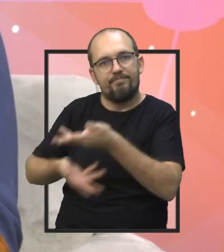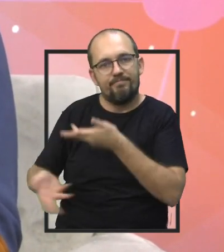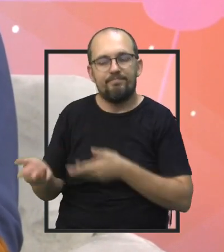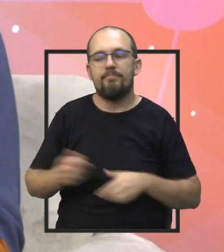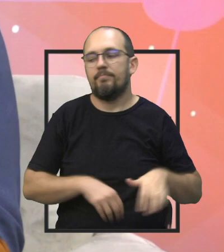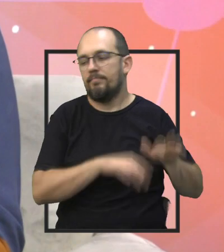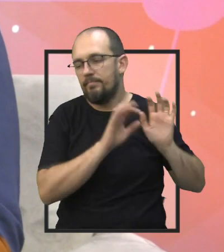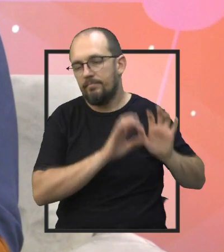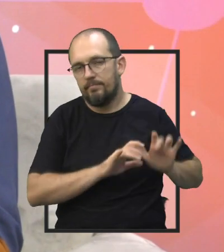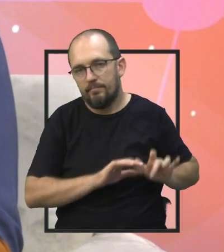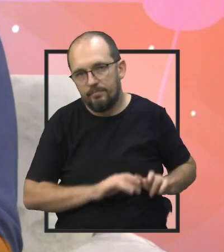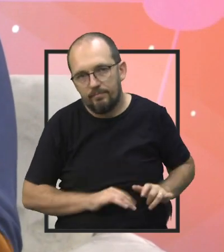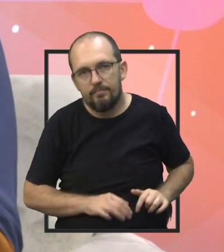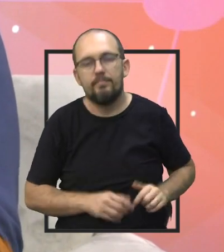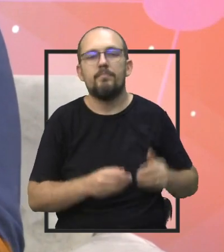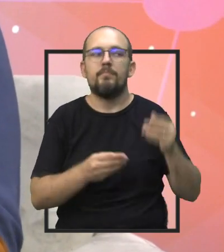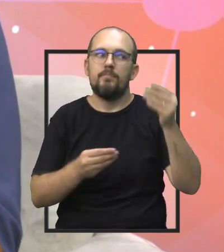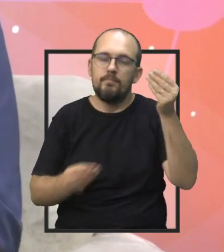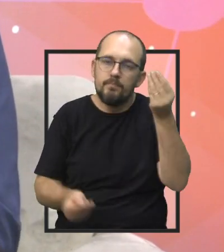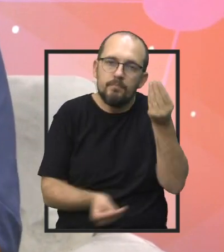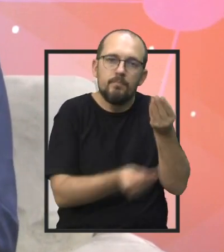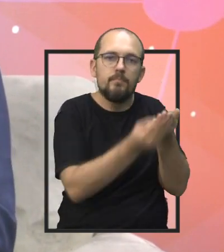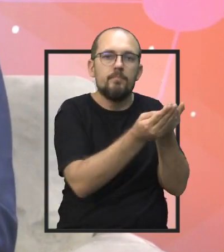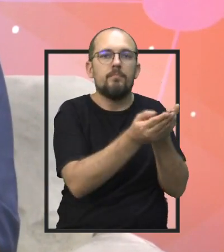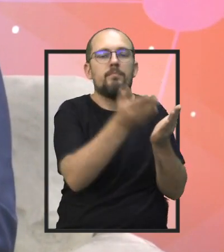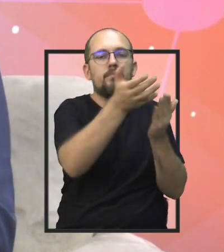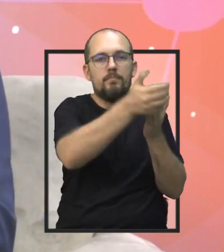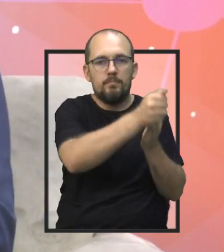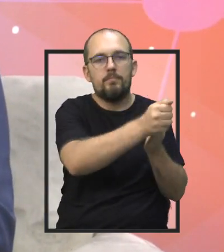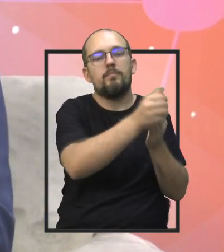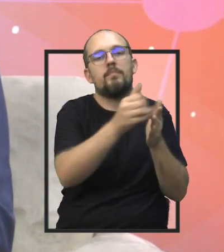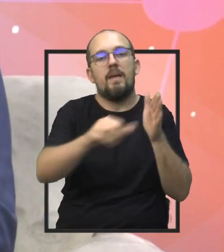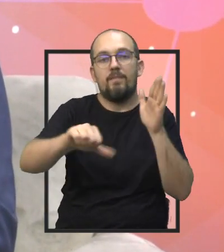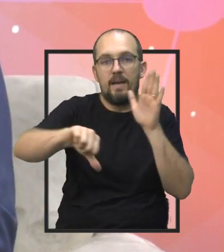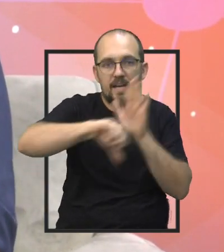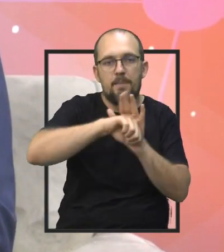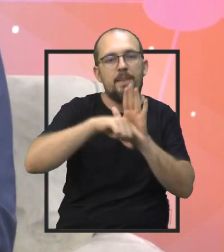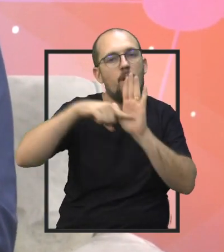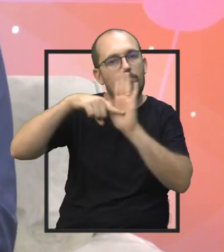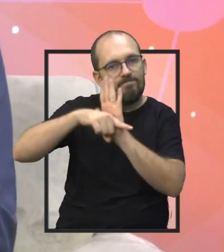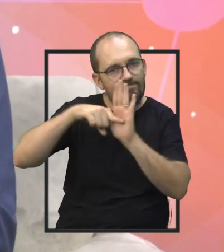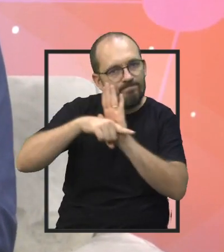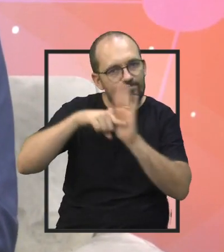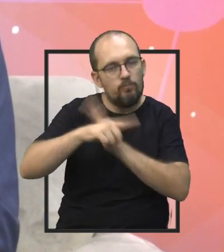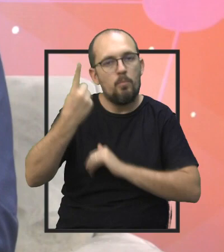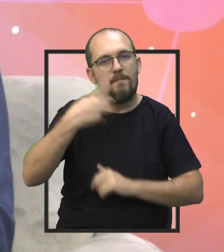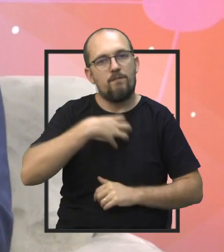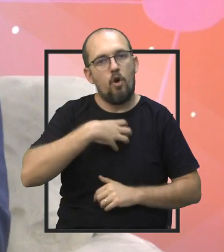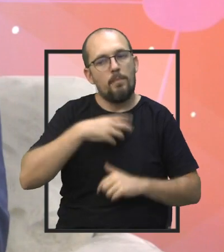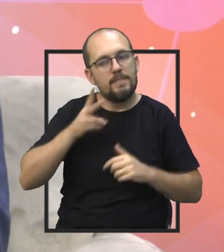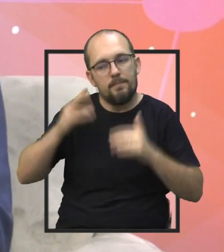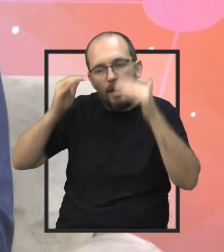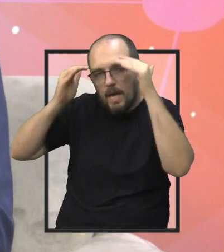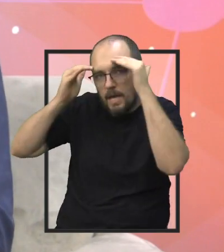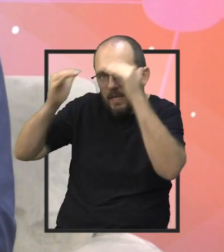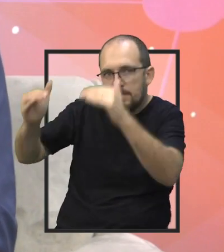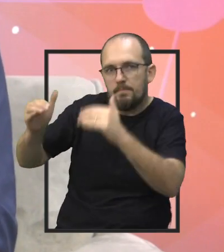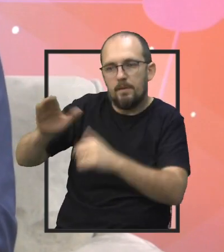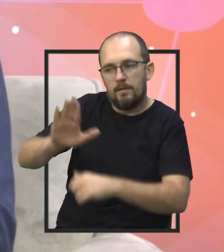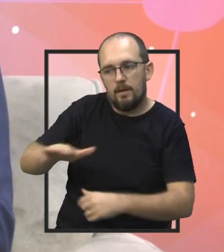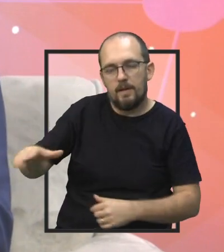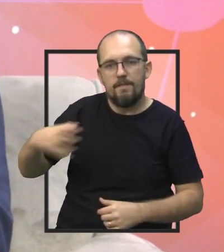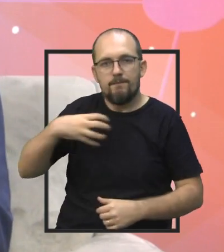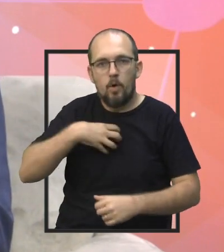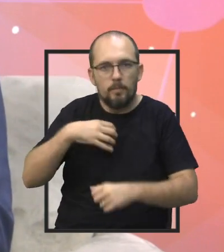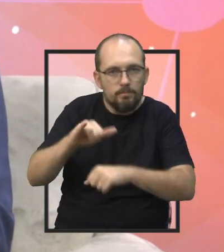um relatório, né, que vai contribuir para essa questão criminal de uma forma muito respeitosa, de uma forma